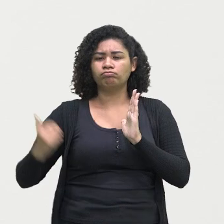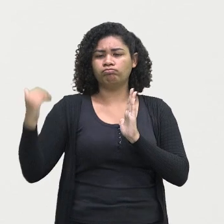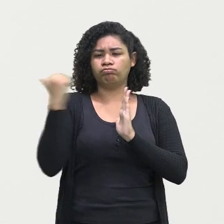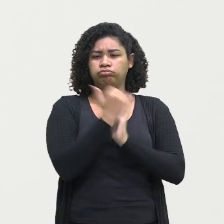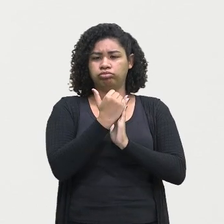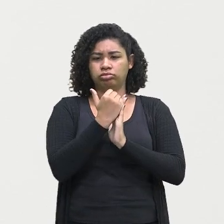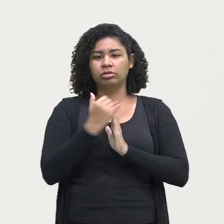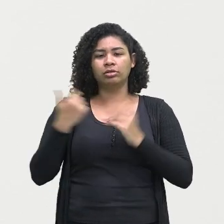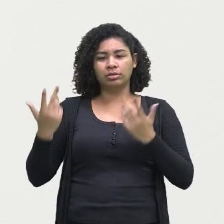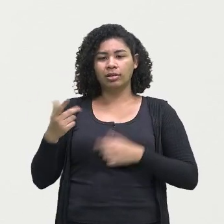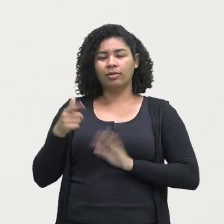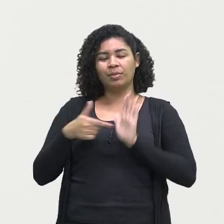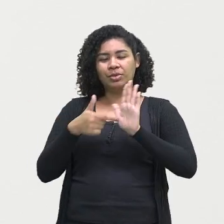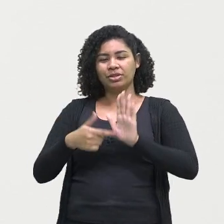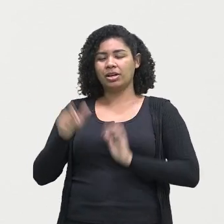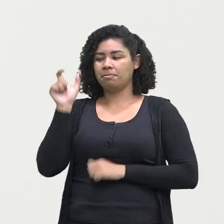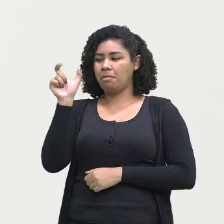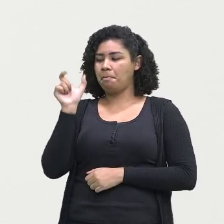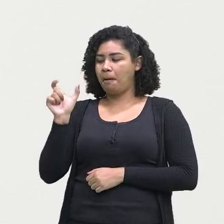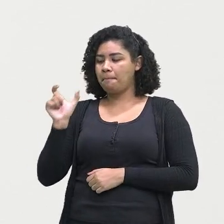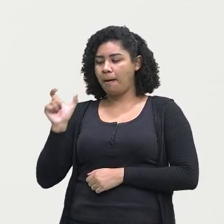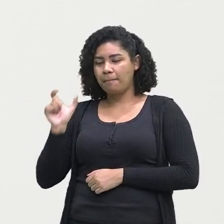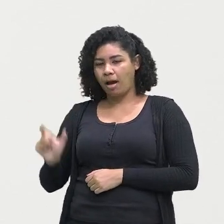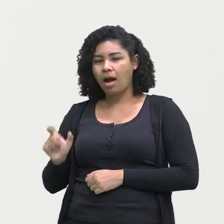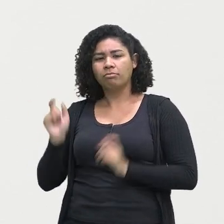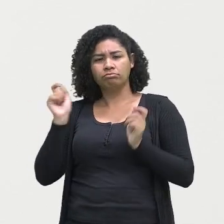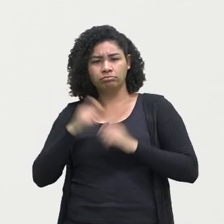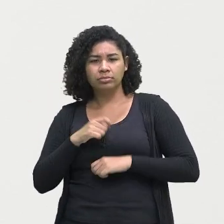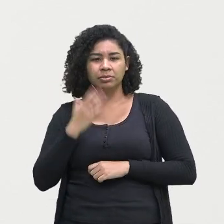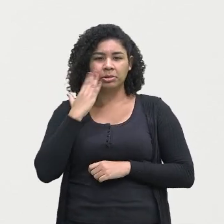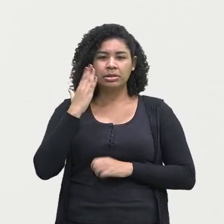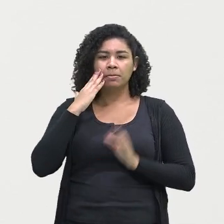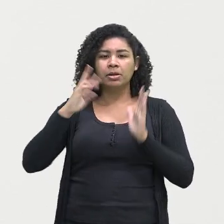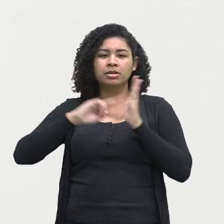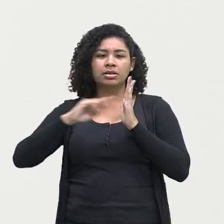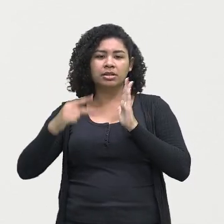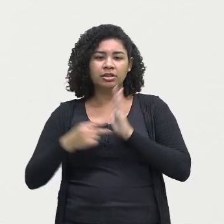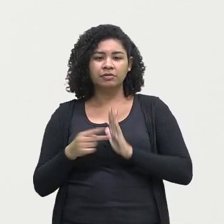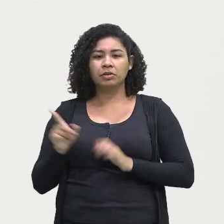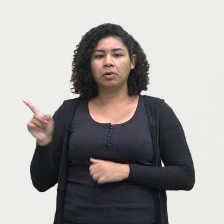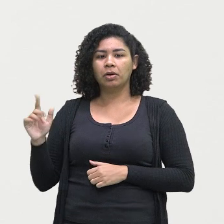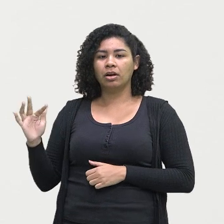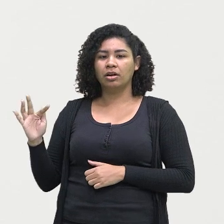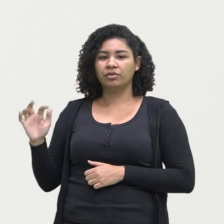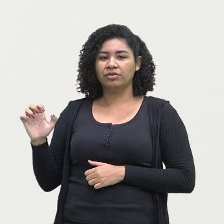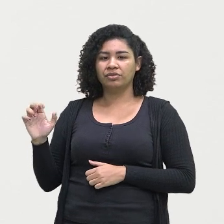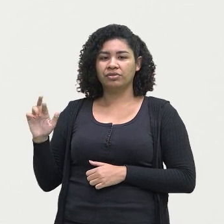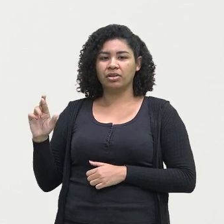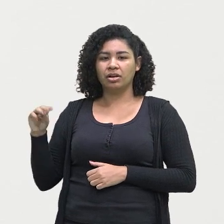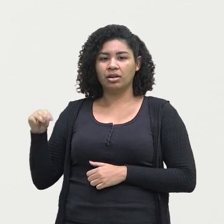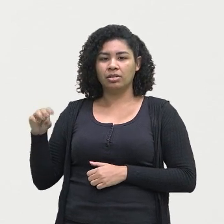todas as palavras que a gente pode conhecer. Olha só, fermentation,